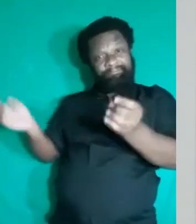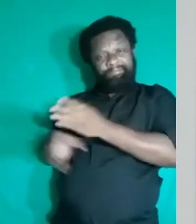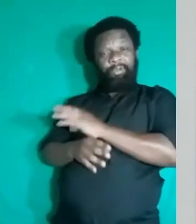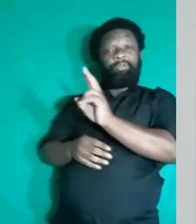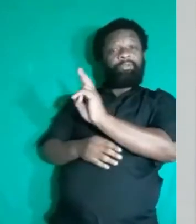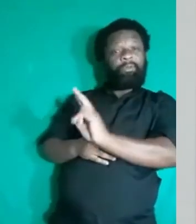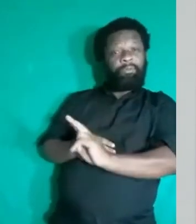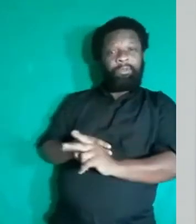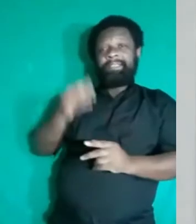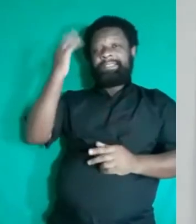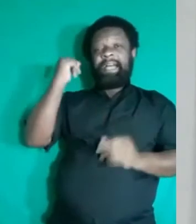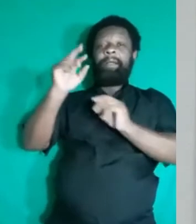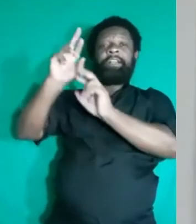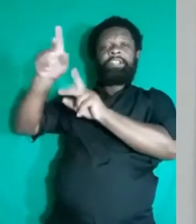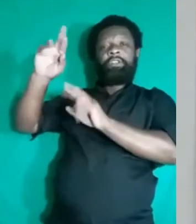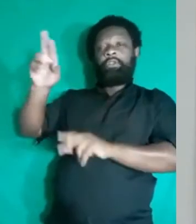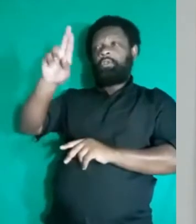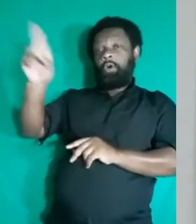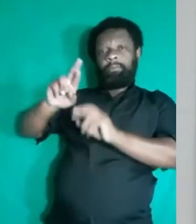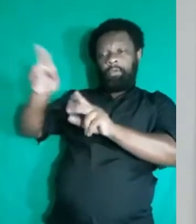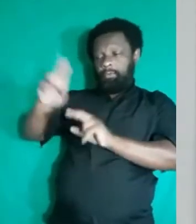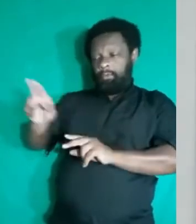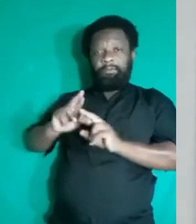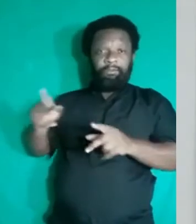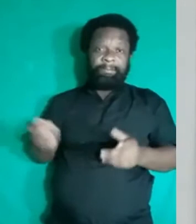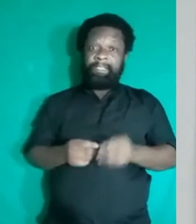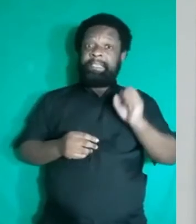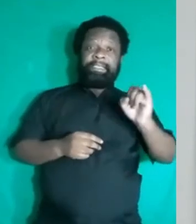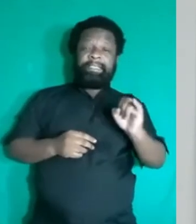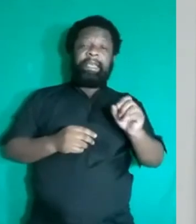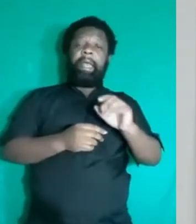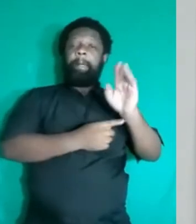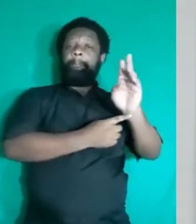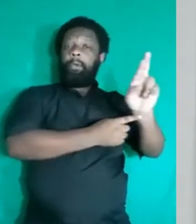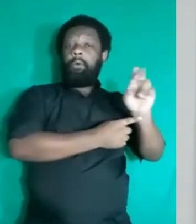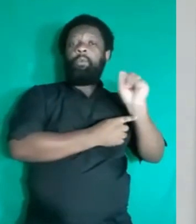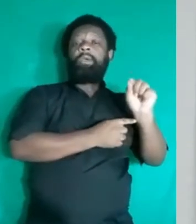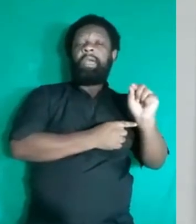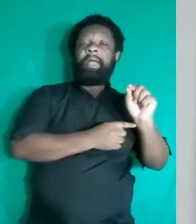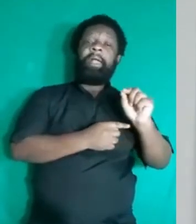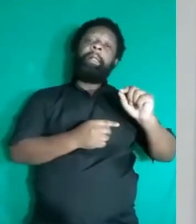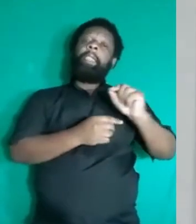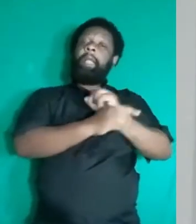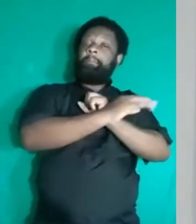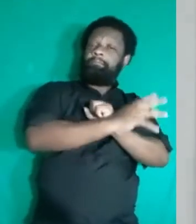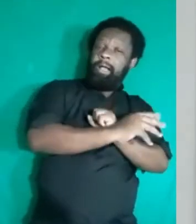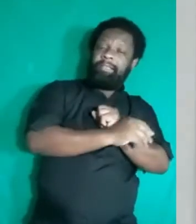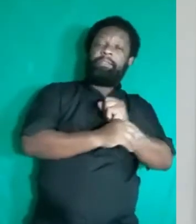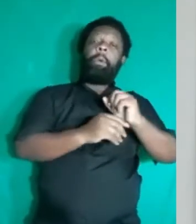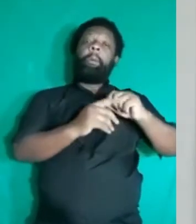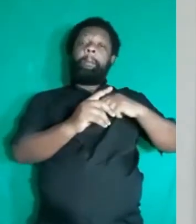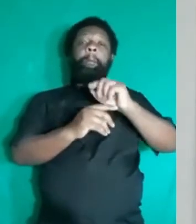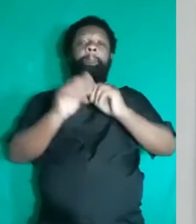perclórico. Tudo bem, pessoal? Então é assim que nós fazemos, né? Assim que nós diferenciamos esses ácidos. Se fosse